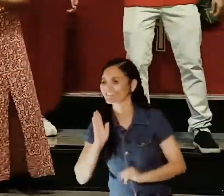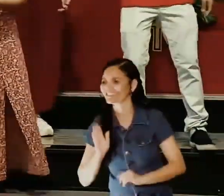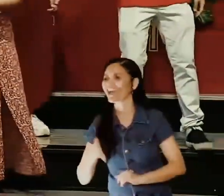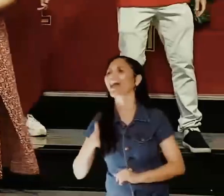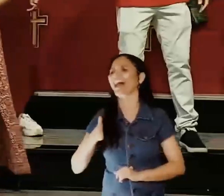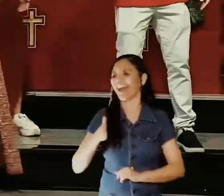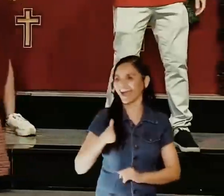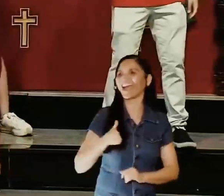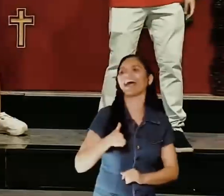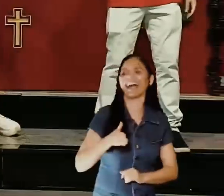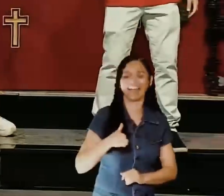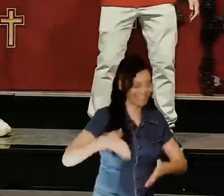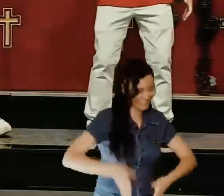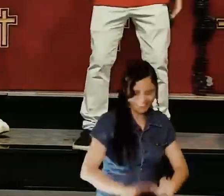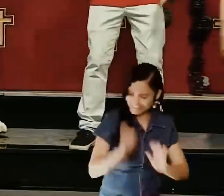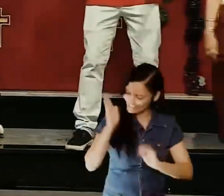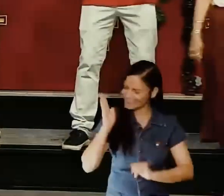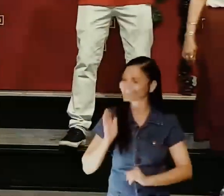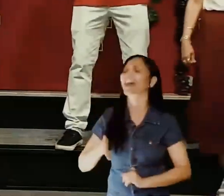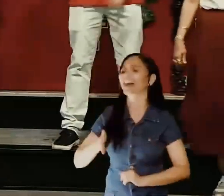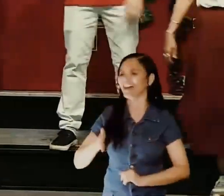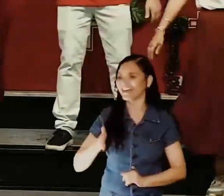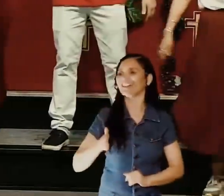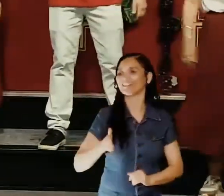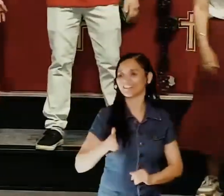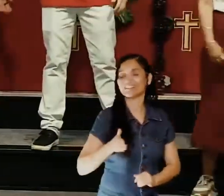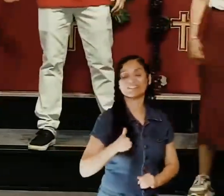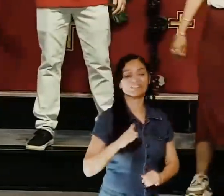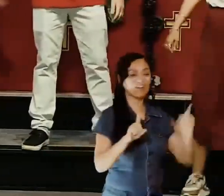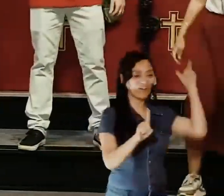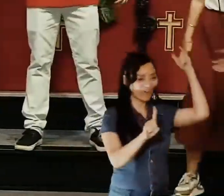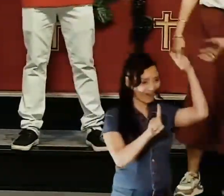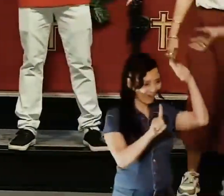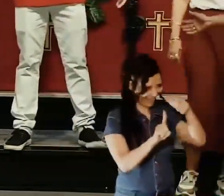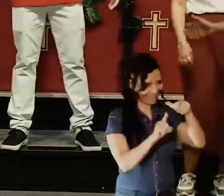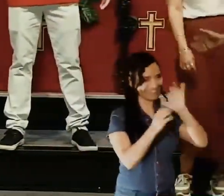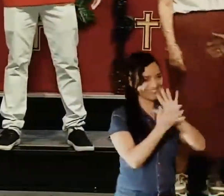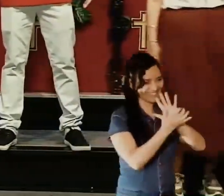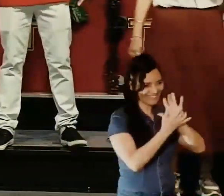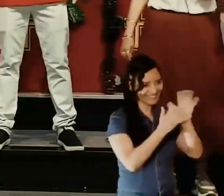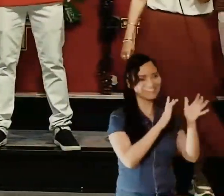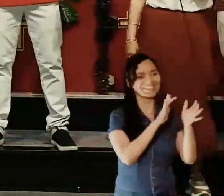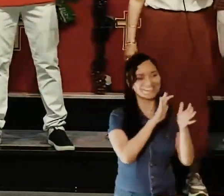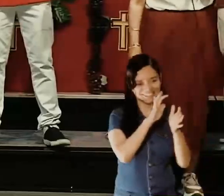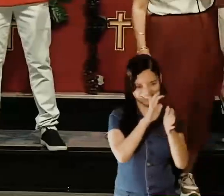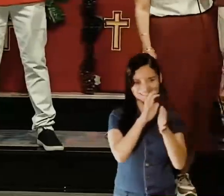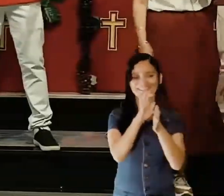Jesus, nasceu, nasceu o Rei